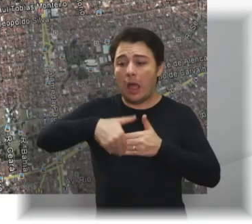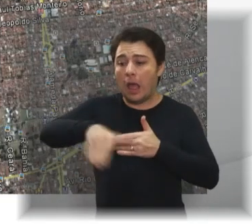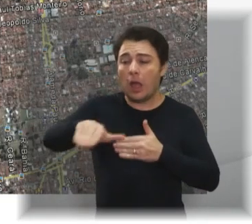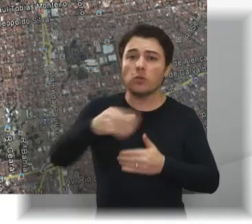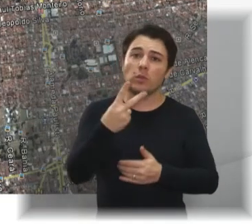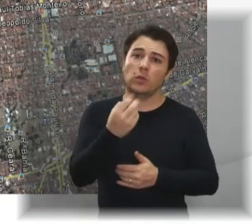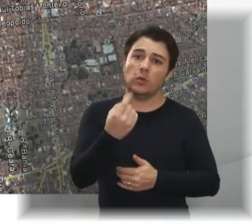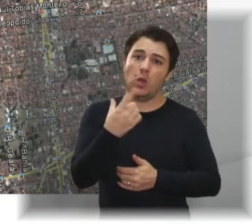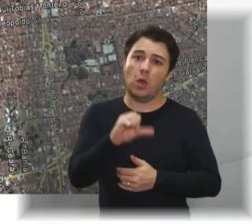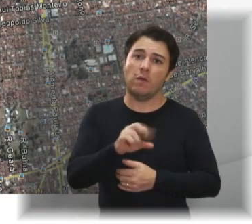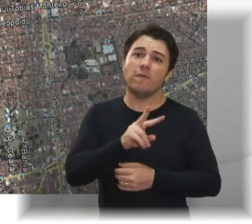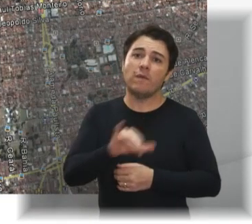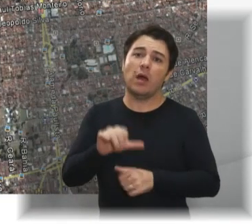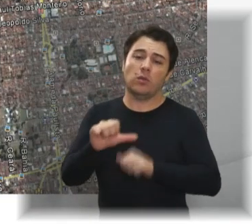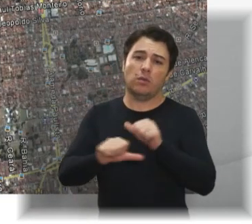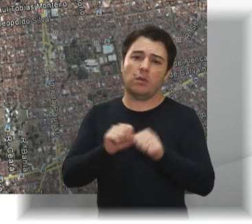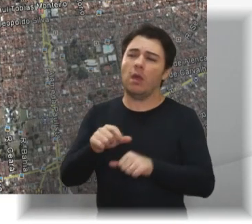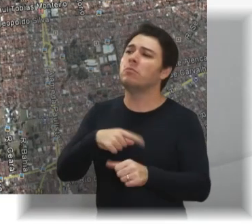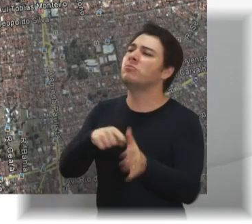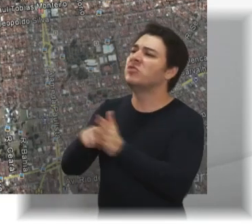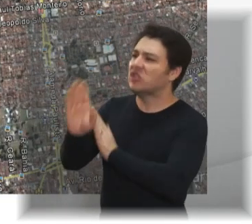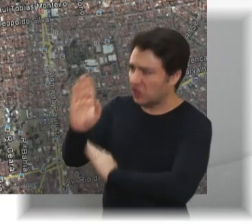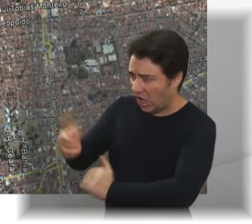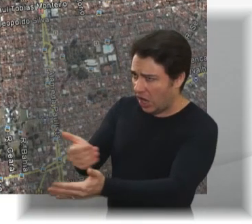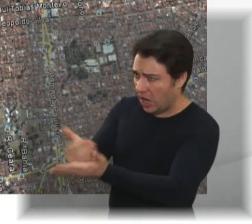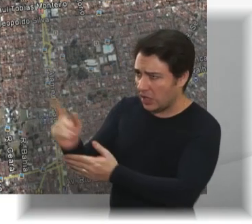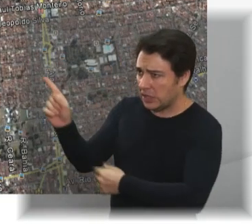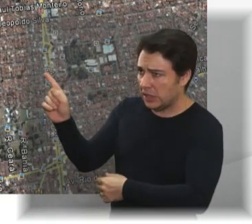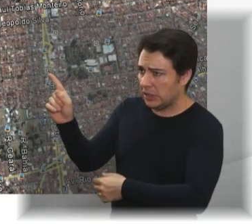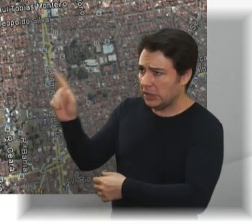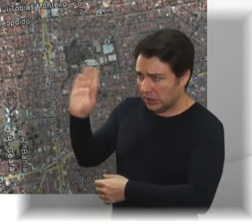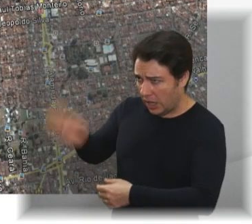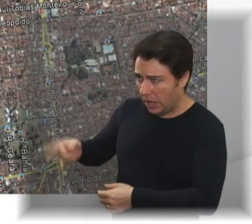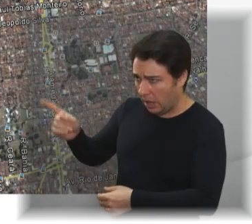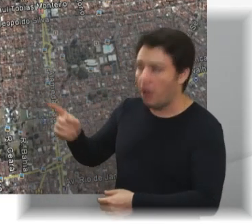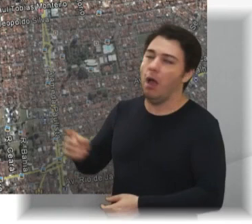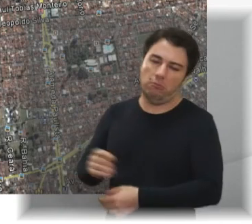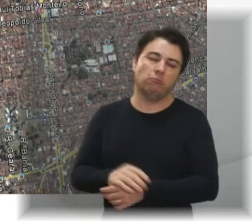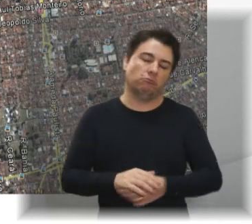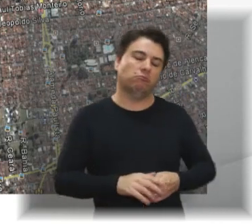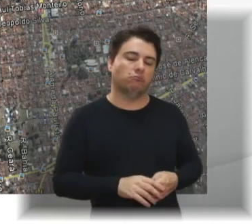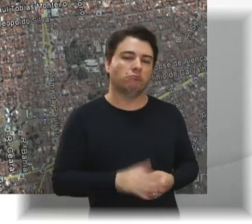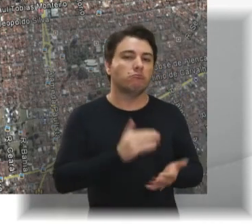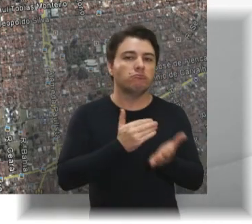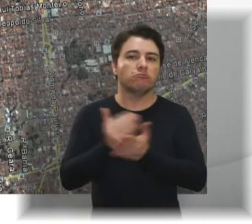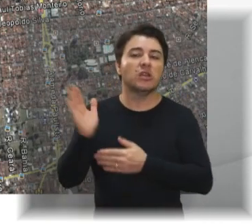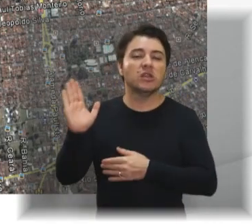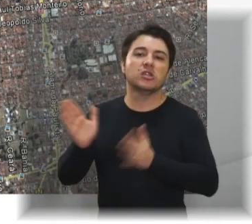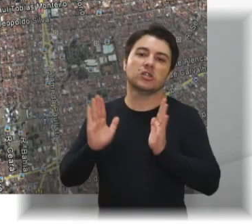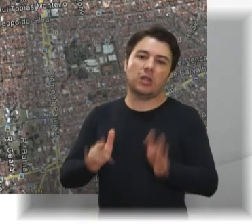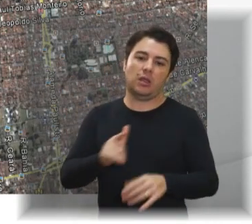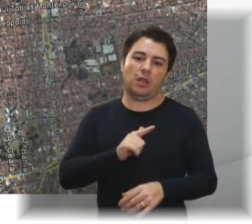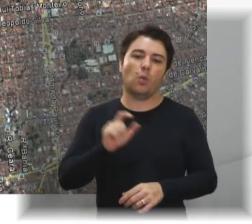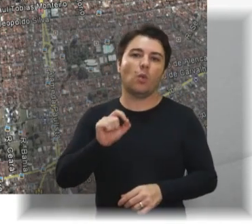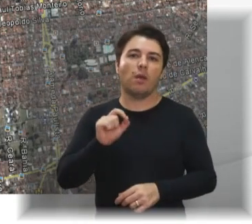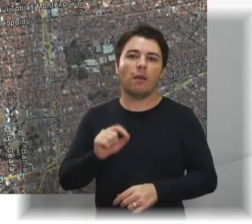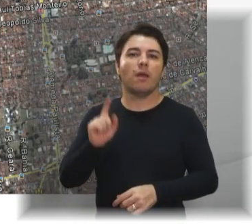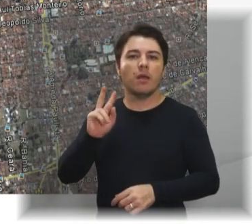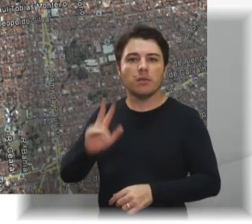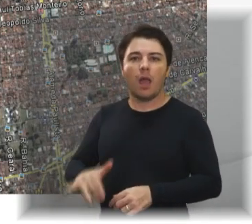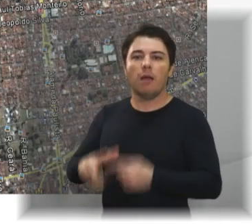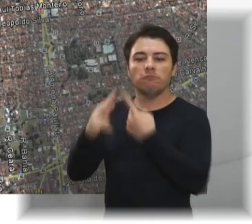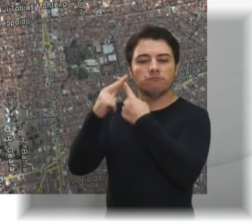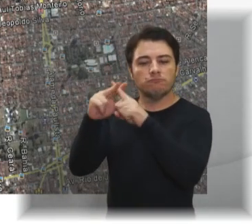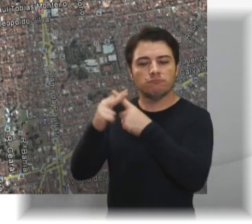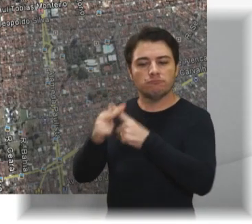alguns transtornos esse tempo já iniciou a Paulo lá na Bento gente senhor já então nós já estamos em algumas